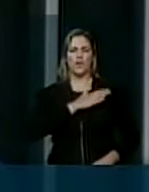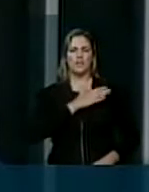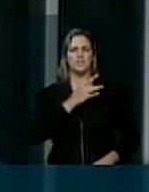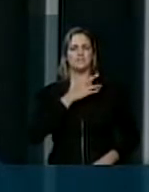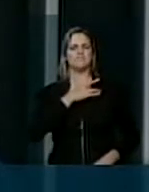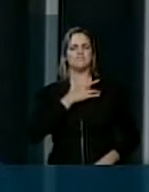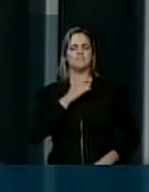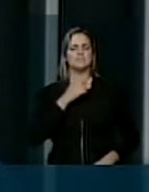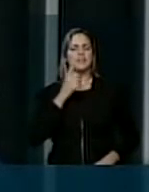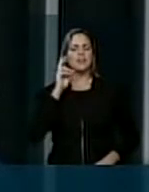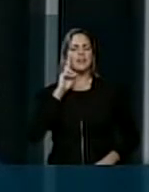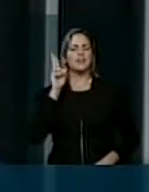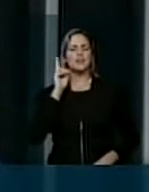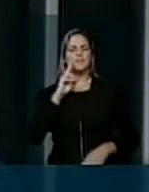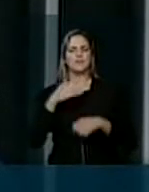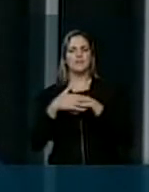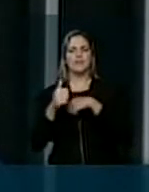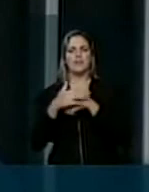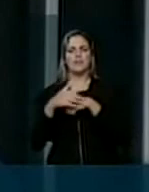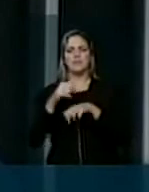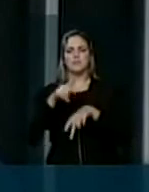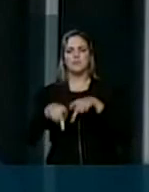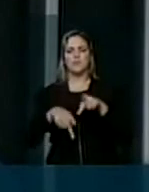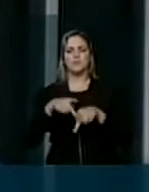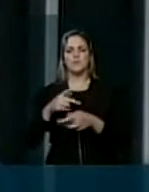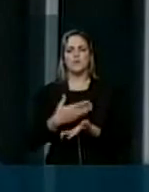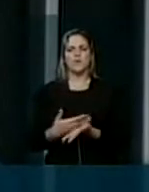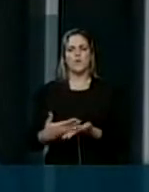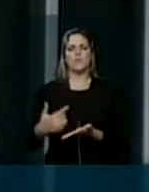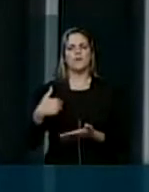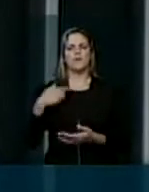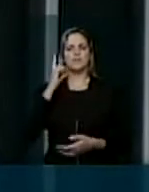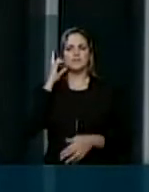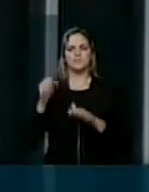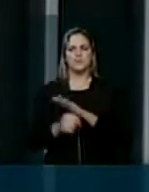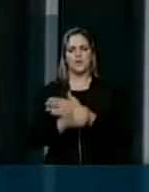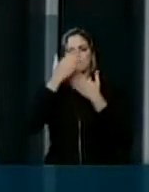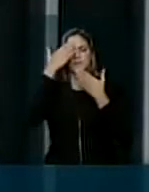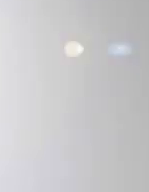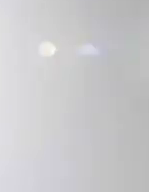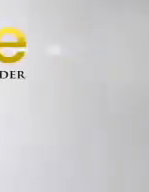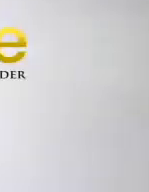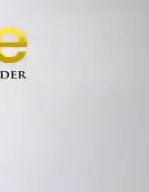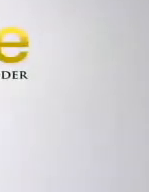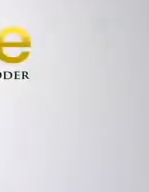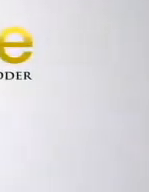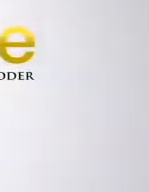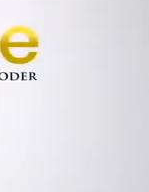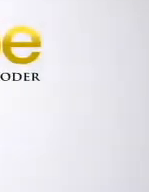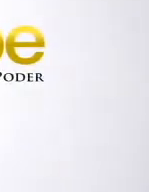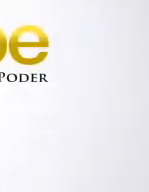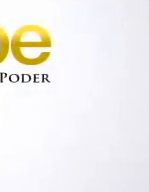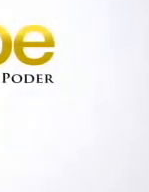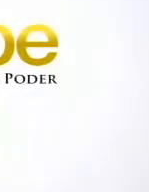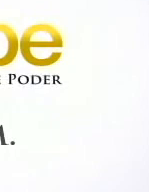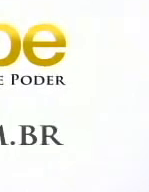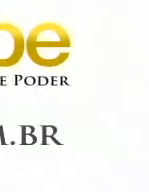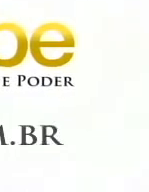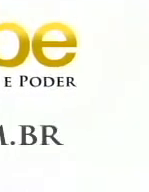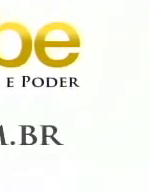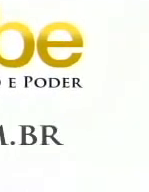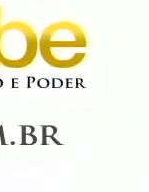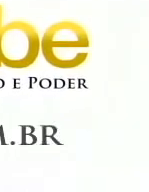vamos vendo as ruas abarrotadas de automóveis e o trânsito cada vez mais complicado. Transporte público,